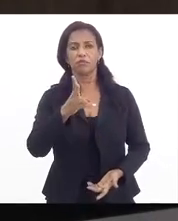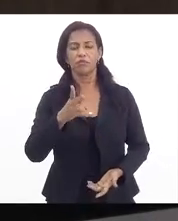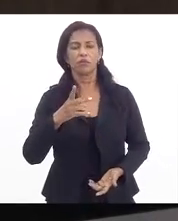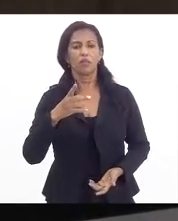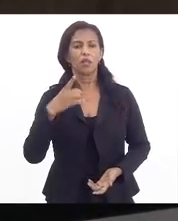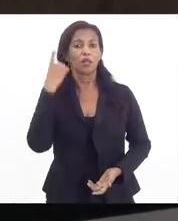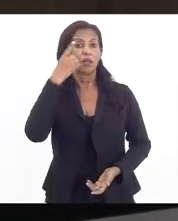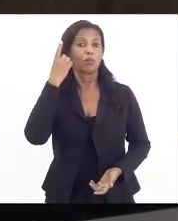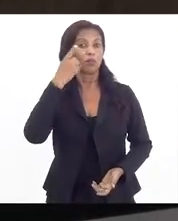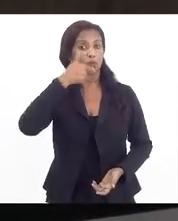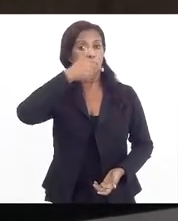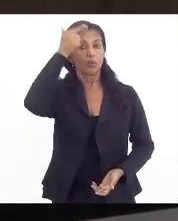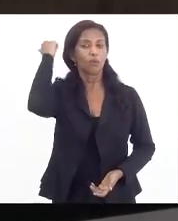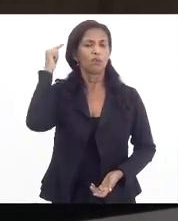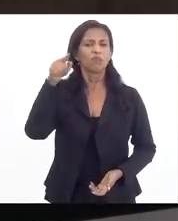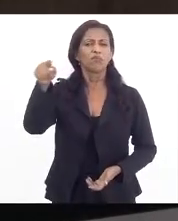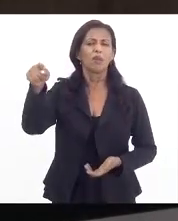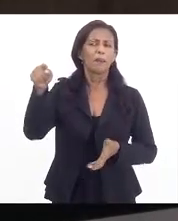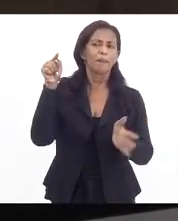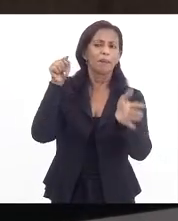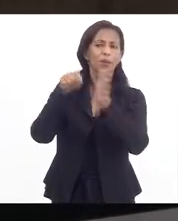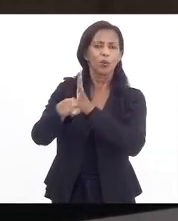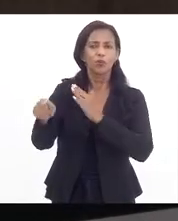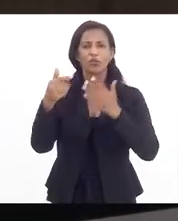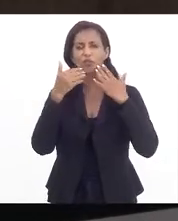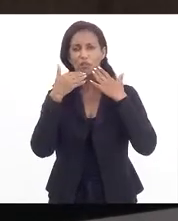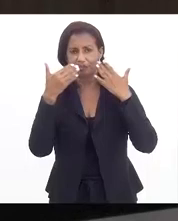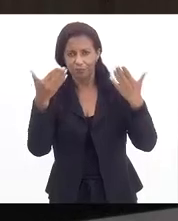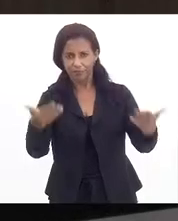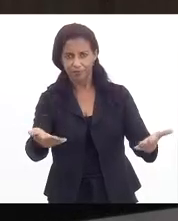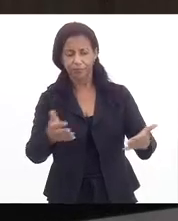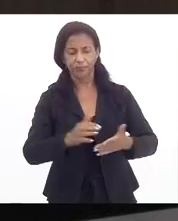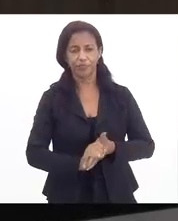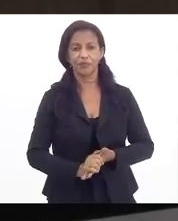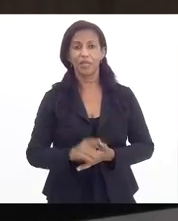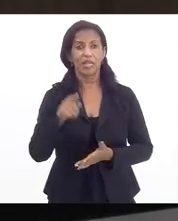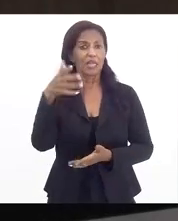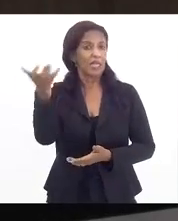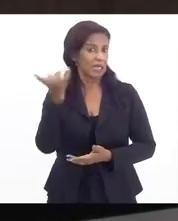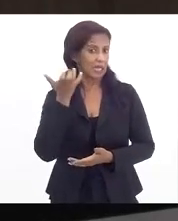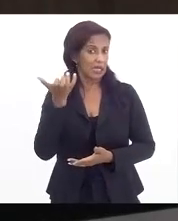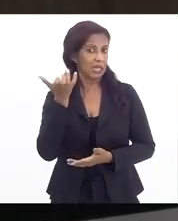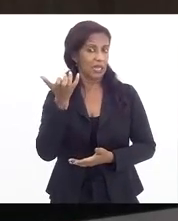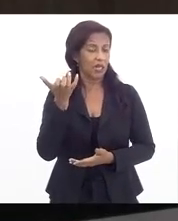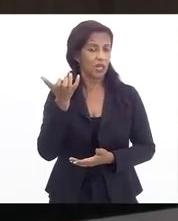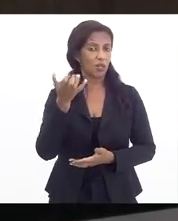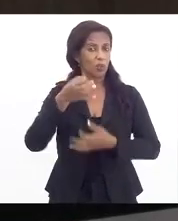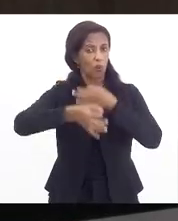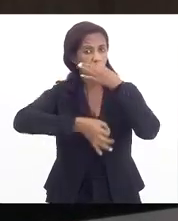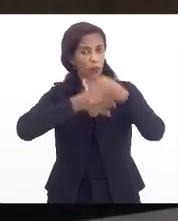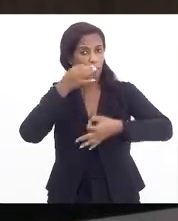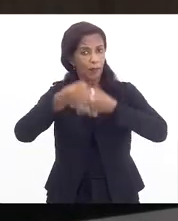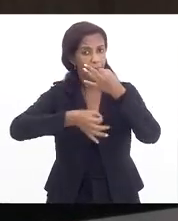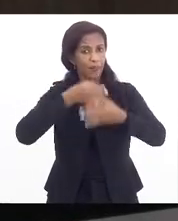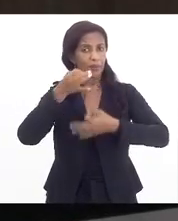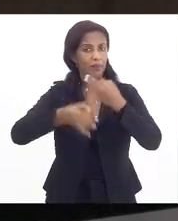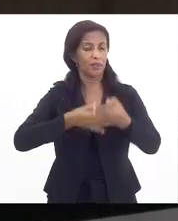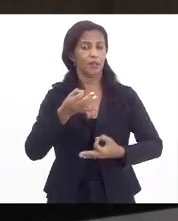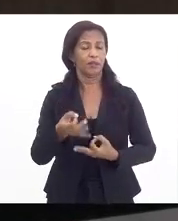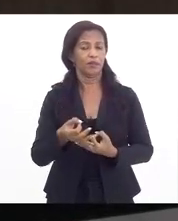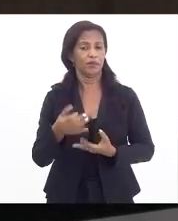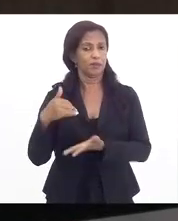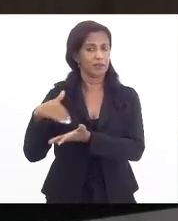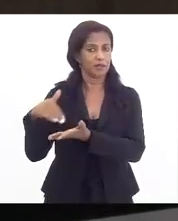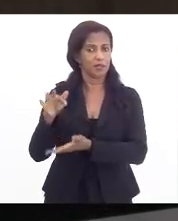deputados Paulo na pergunta que o senhor já transmitiu E aí que é uma orientação da liderança do Governo e da secretaria de